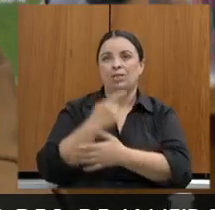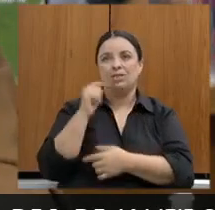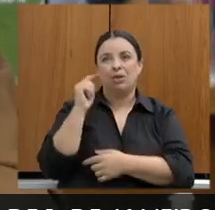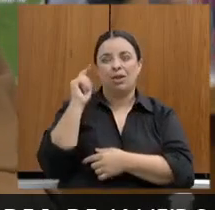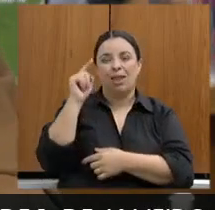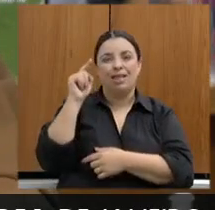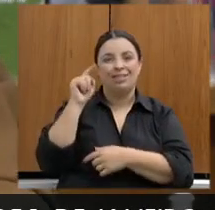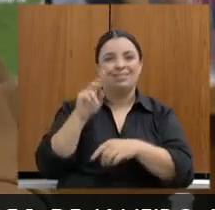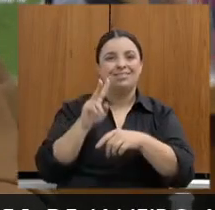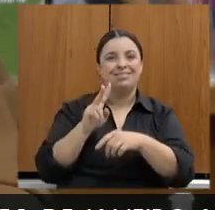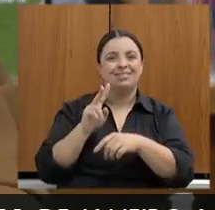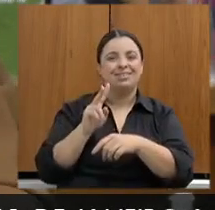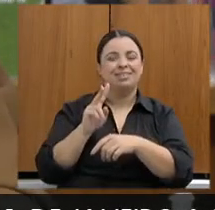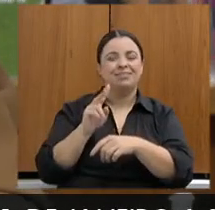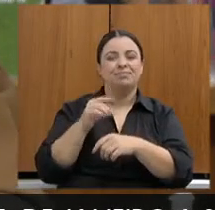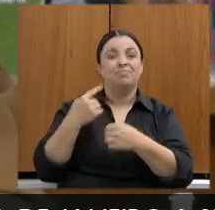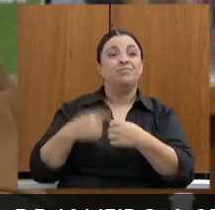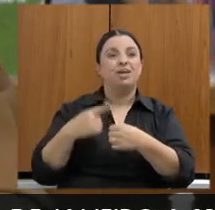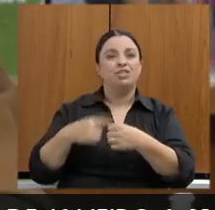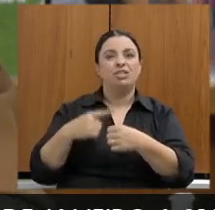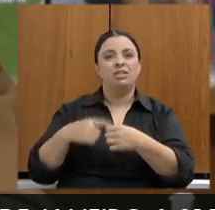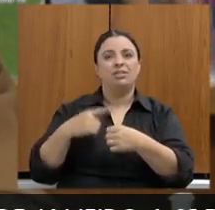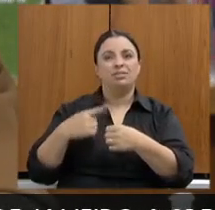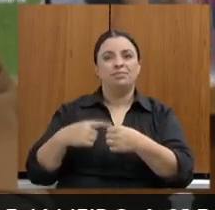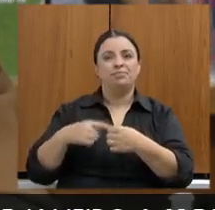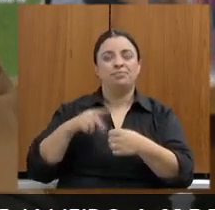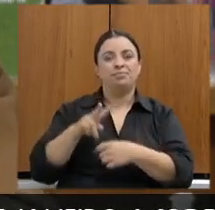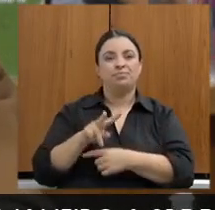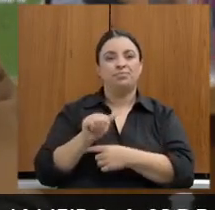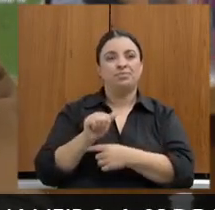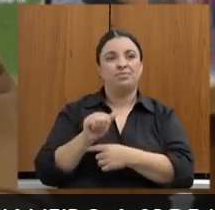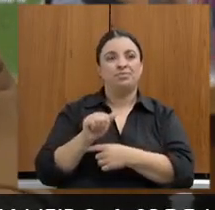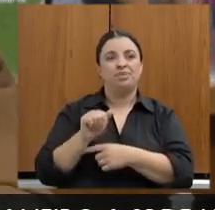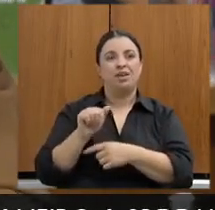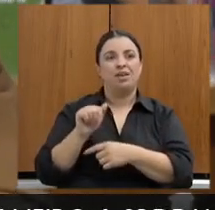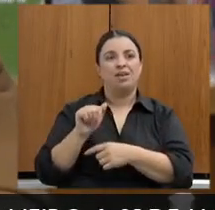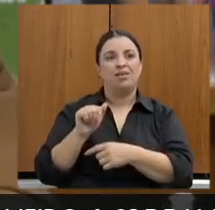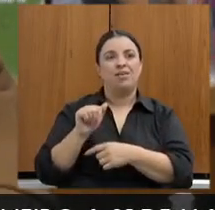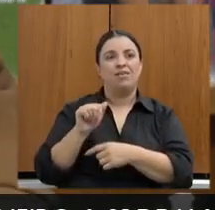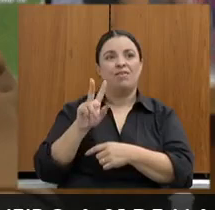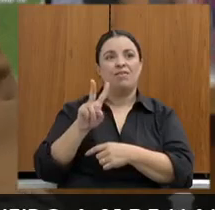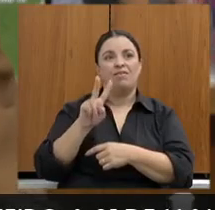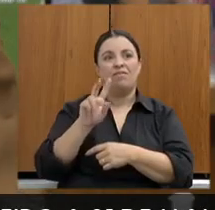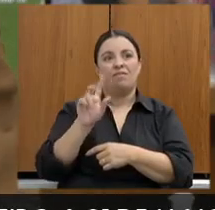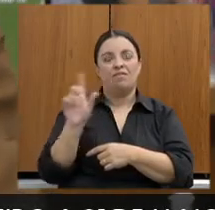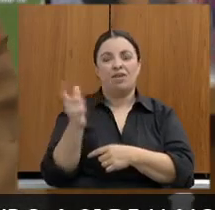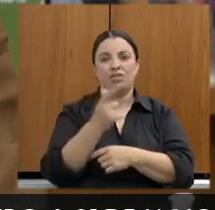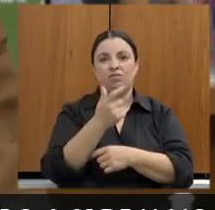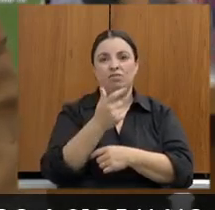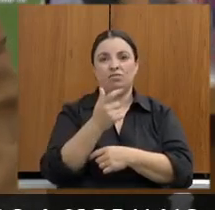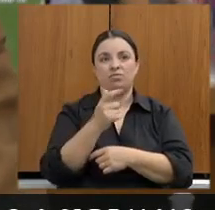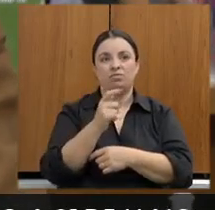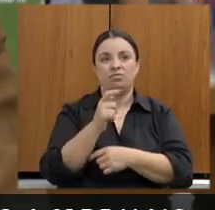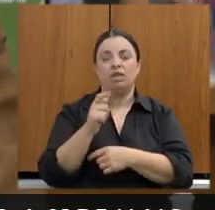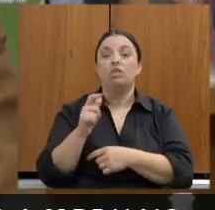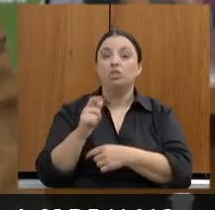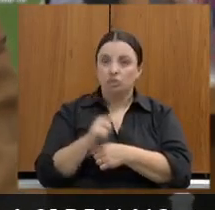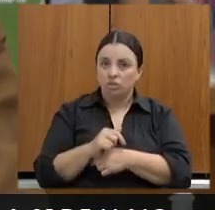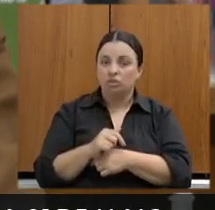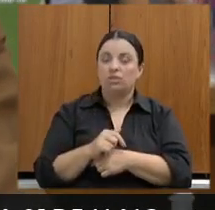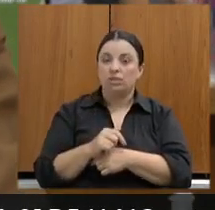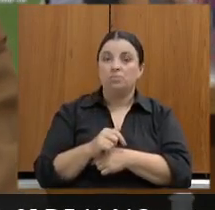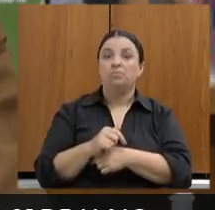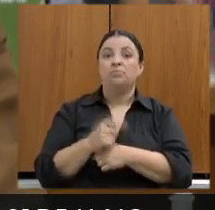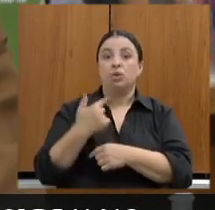eles não nos atacavam né então nós estamos novamente reforçando os